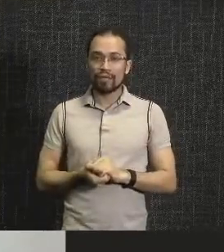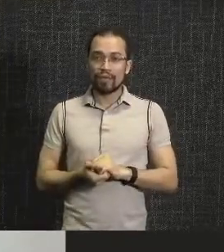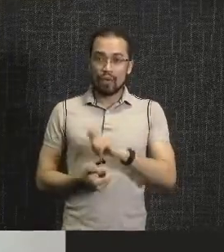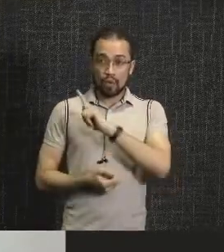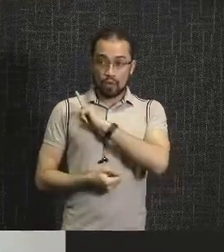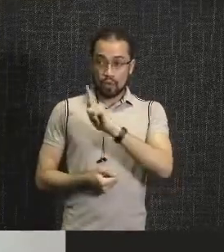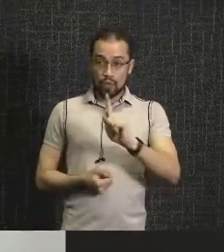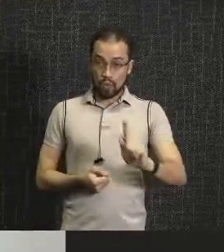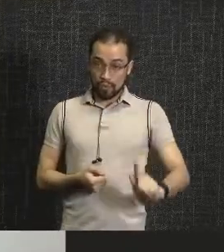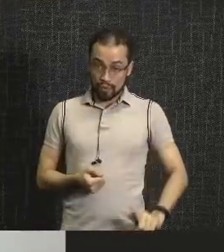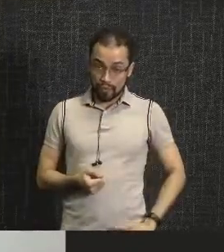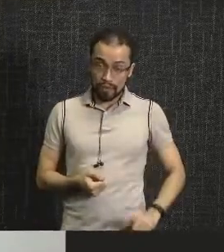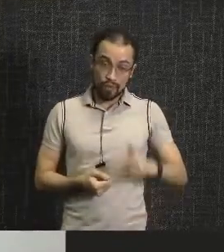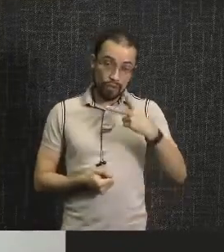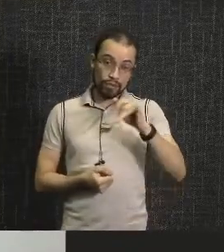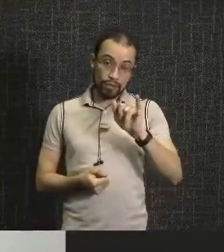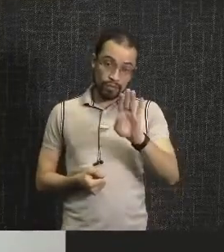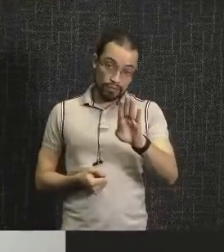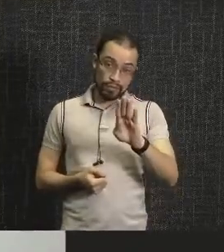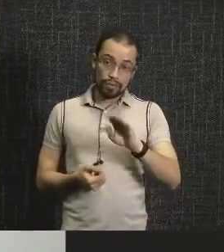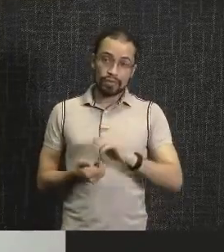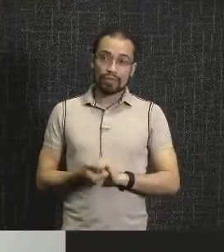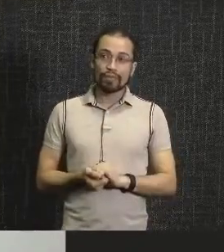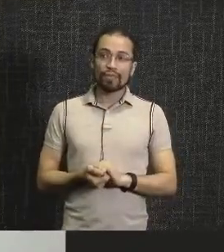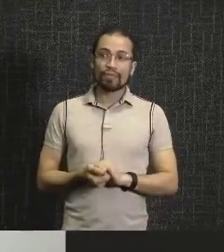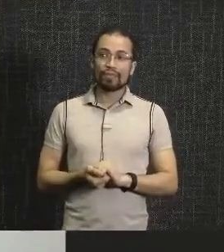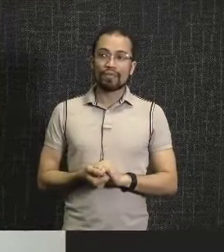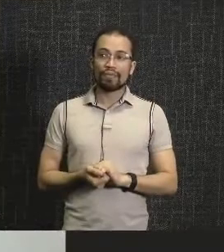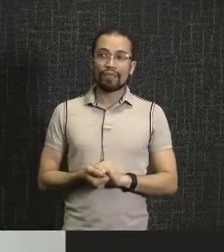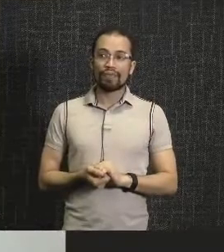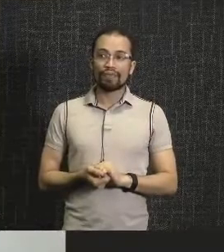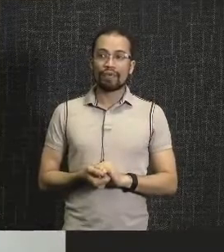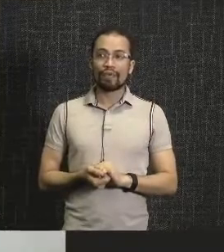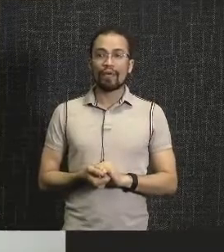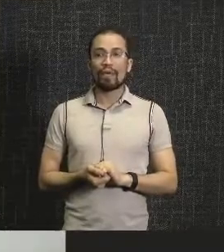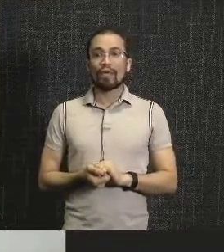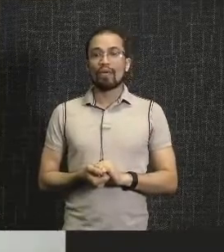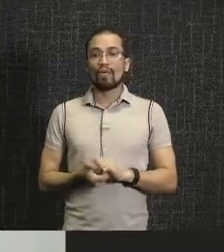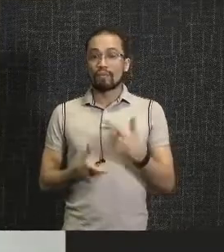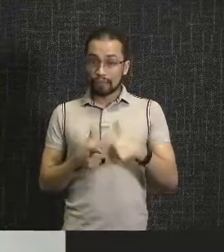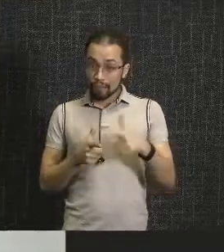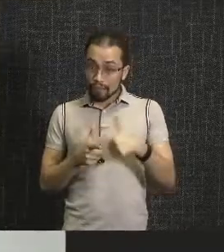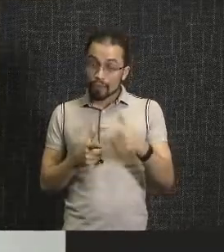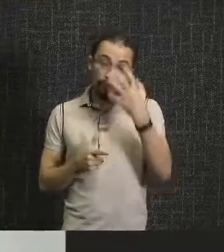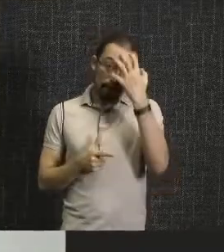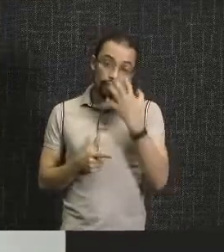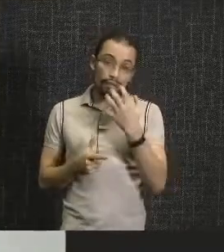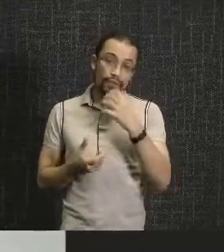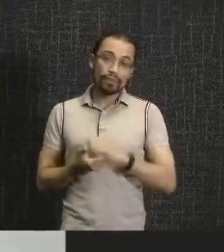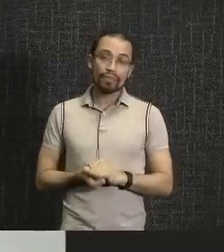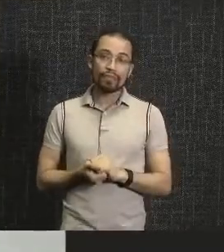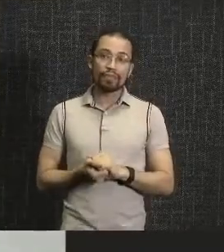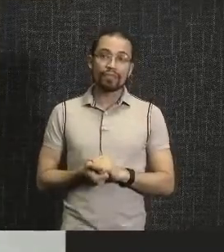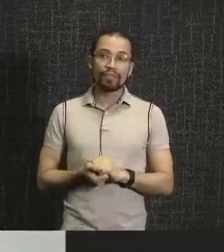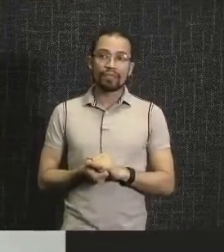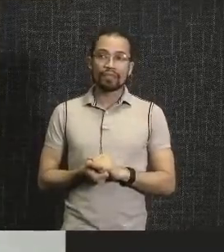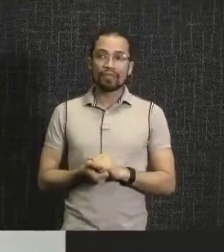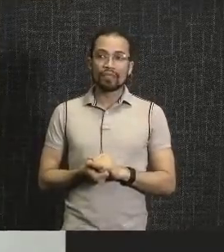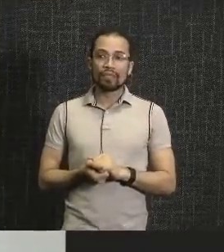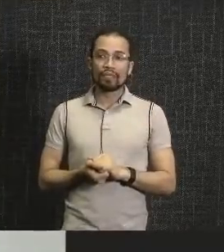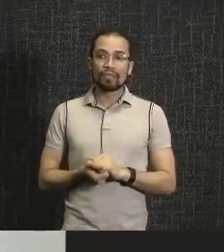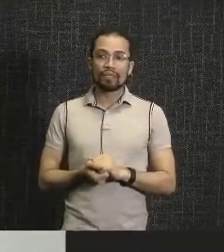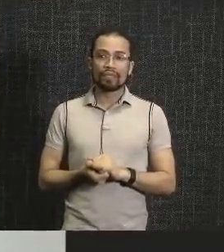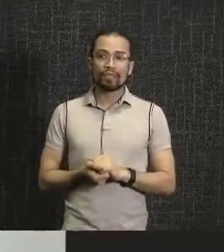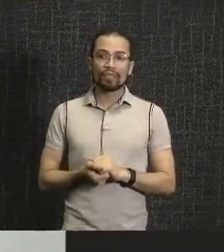deve, perto do PIB, é um volume razoável. Tá? A gente pode chegar a